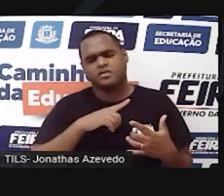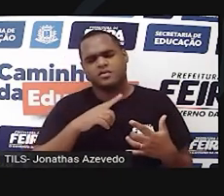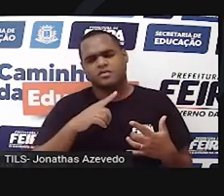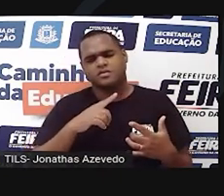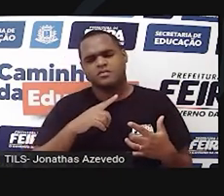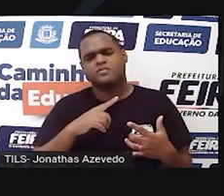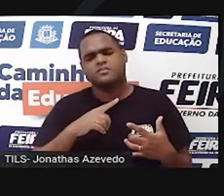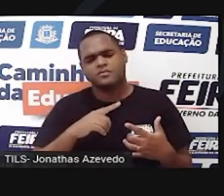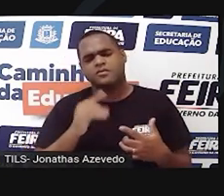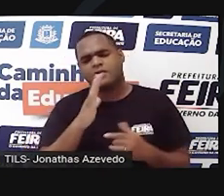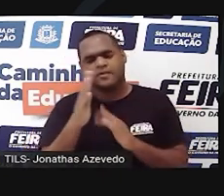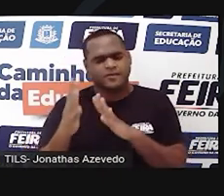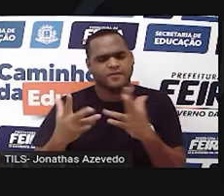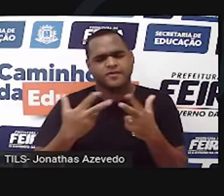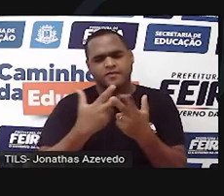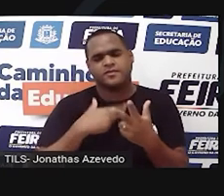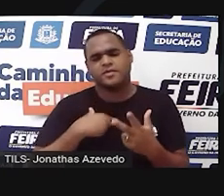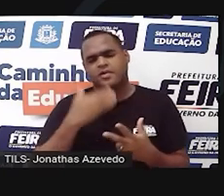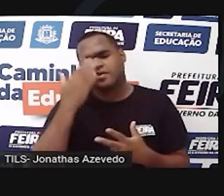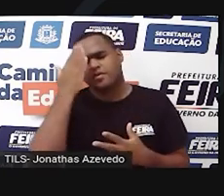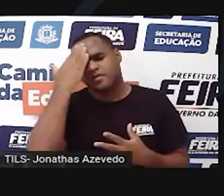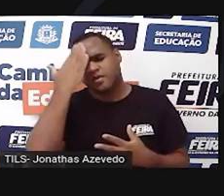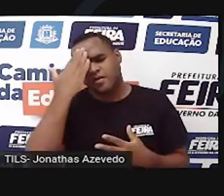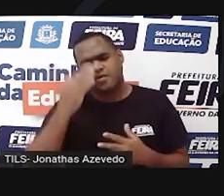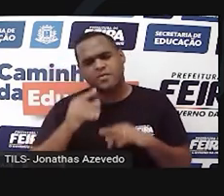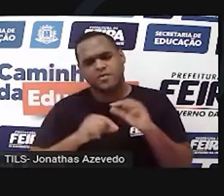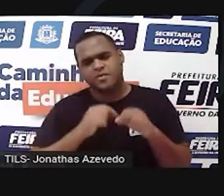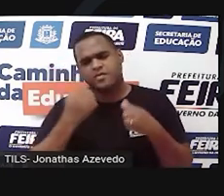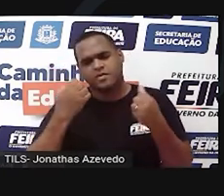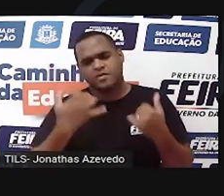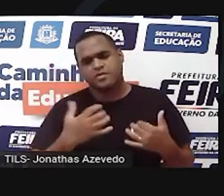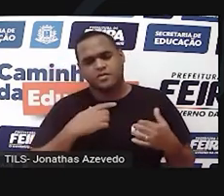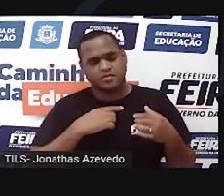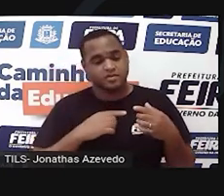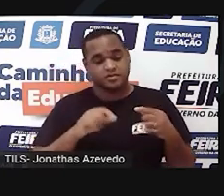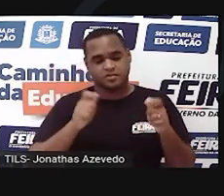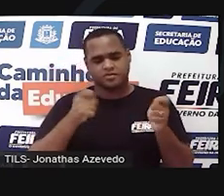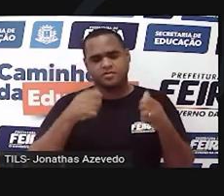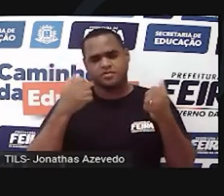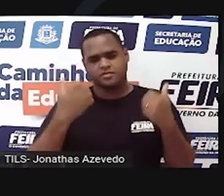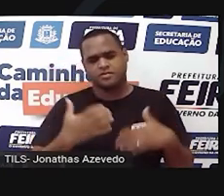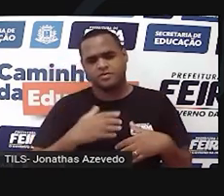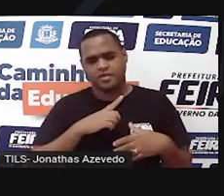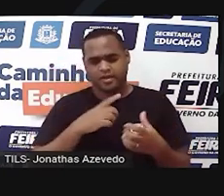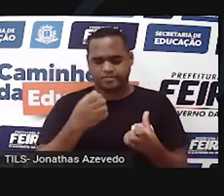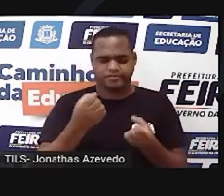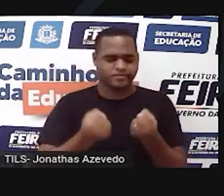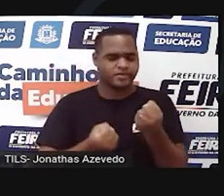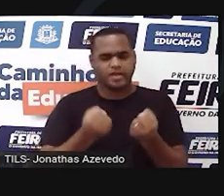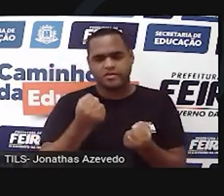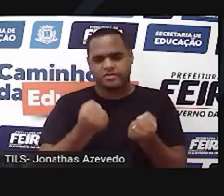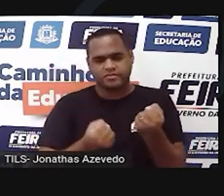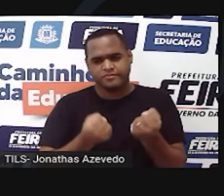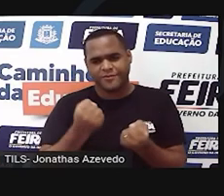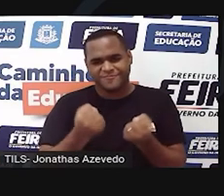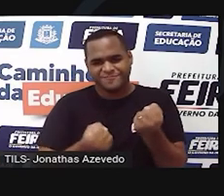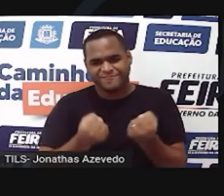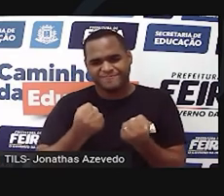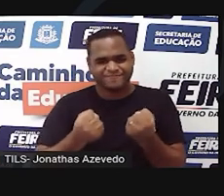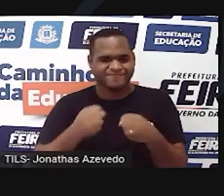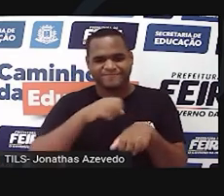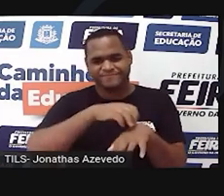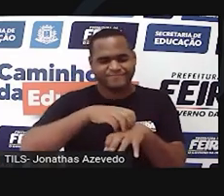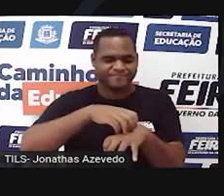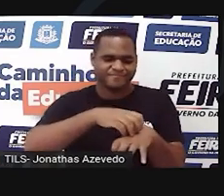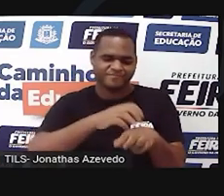né? E você já percebeu? E hoje também tem muitos automóveis, não tem? Pois é, os